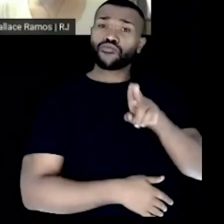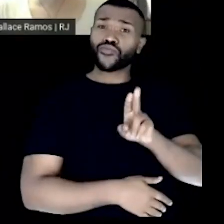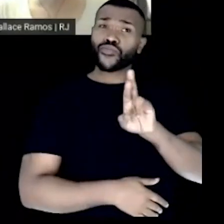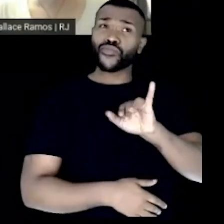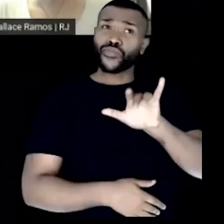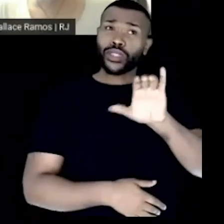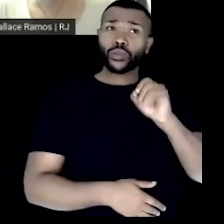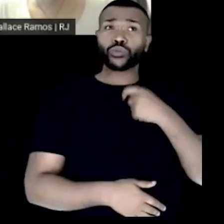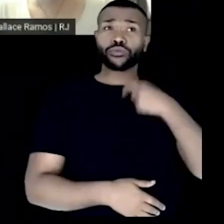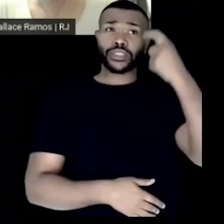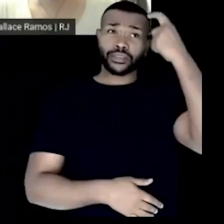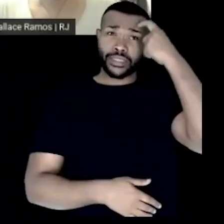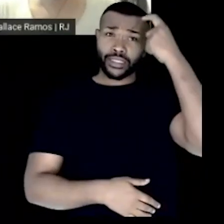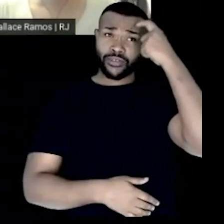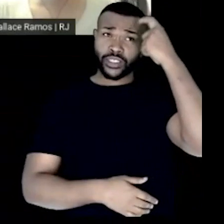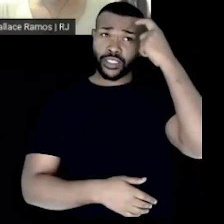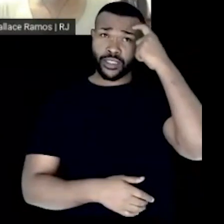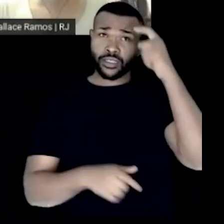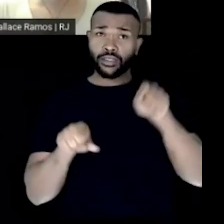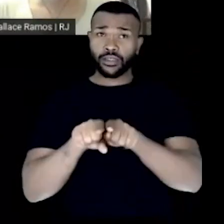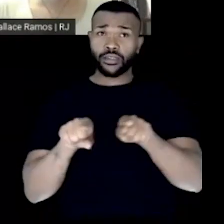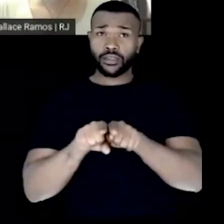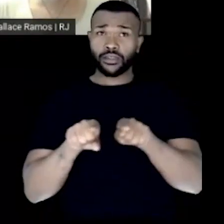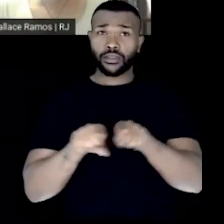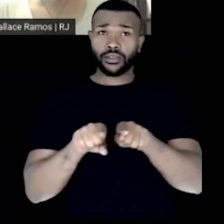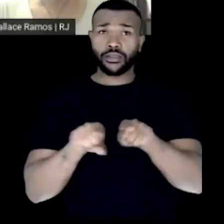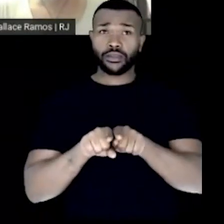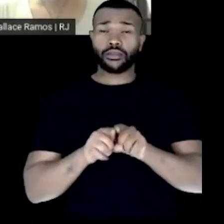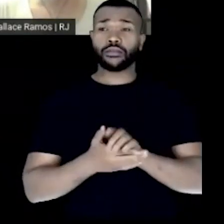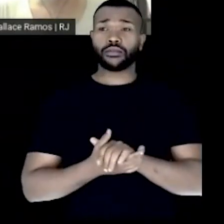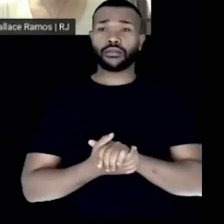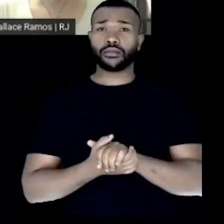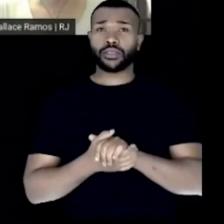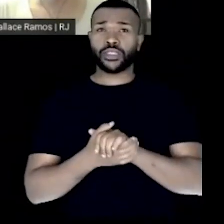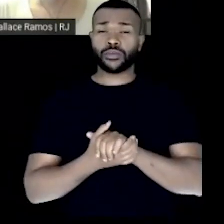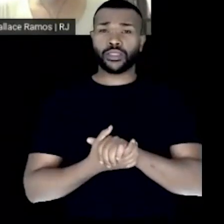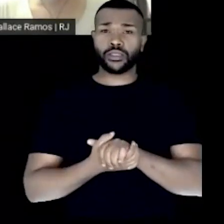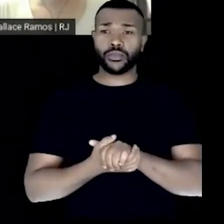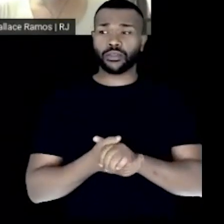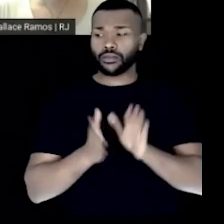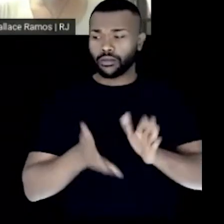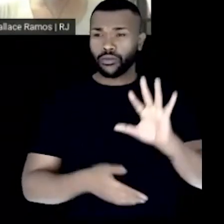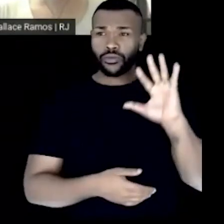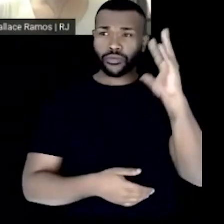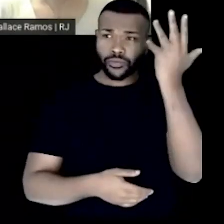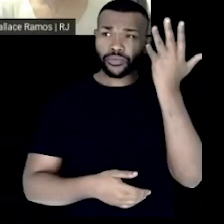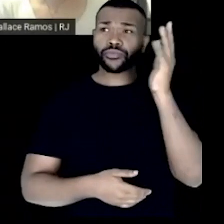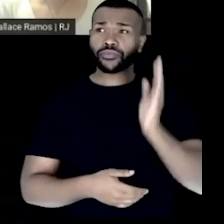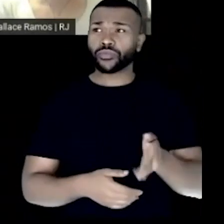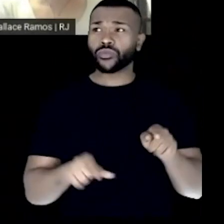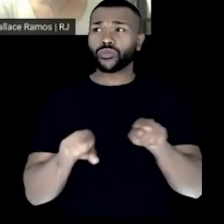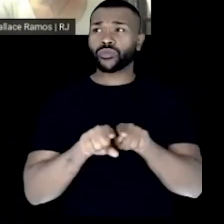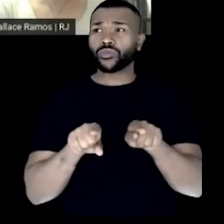do Murilo, na verdade. Porque eu fico pensando como seria a puberdade, a descoberta sexual durante o apocalipse. Se acontece até, né? Cá